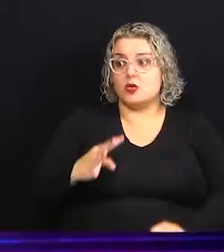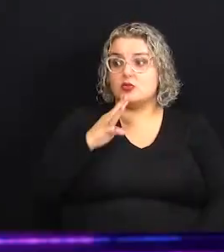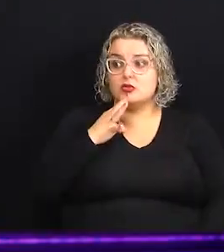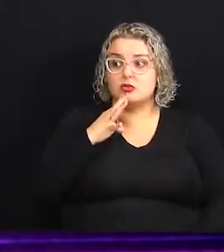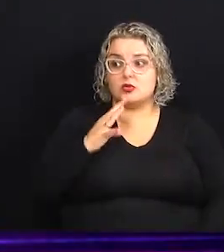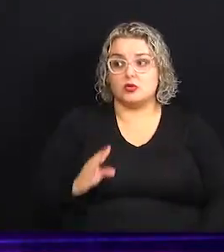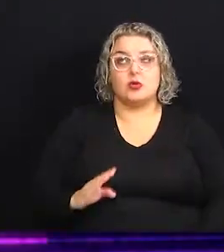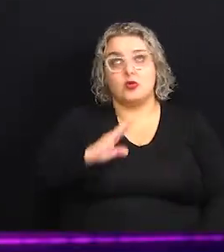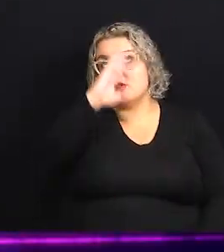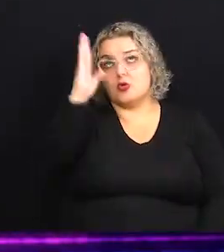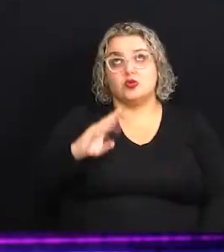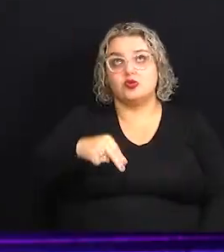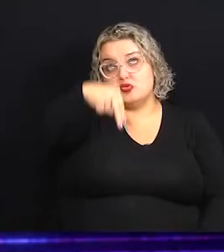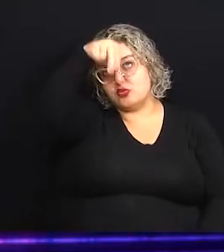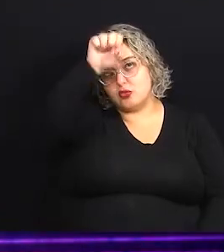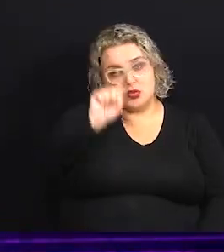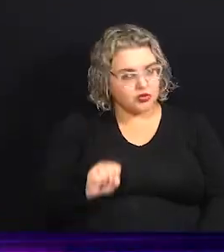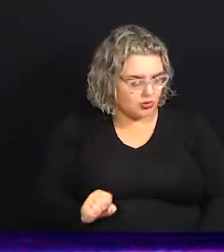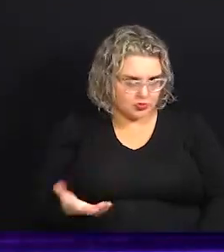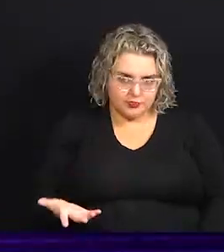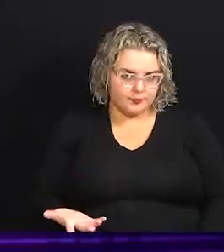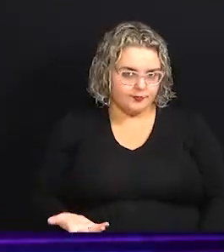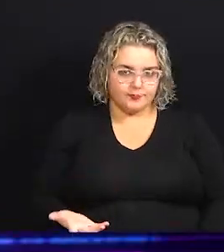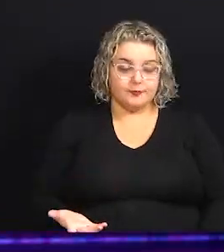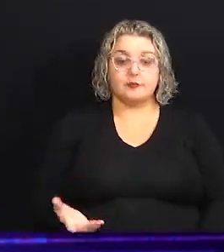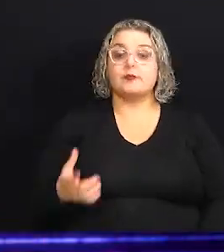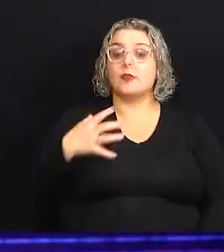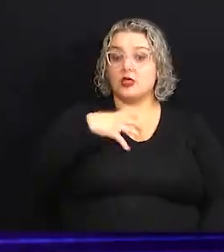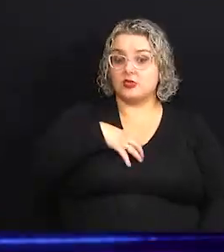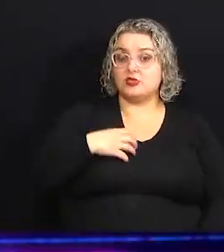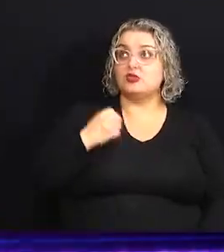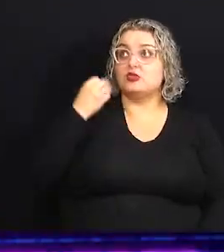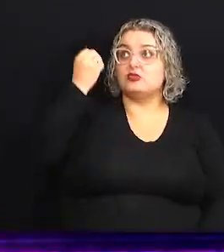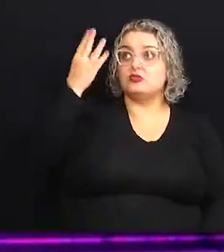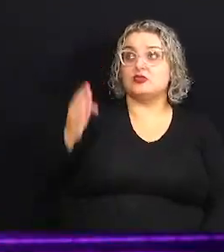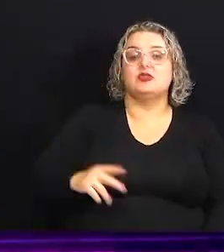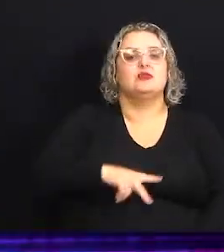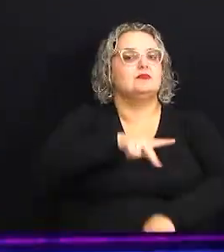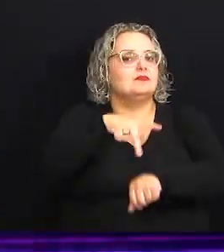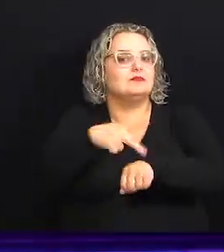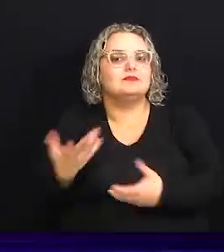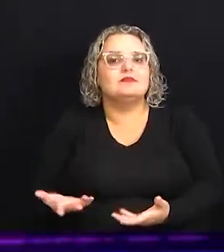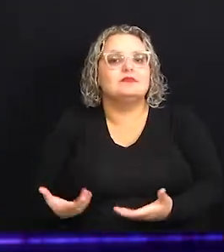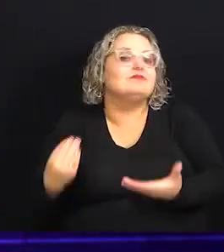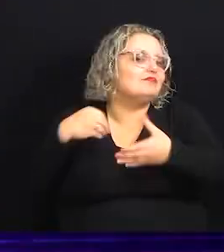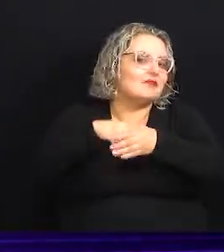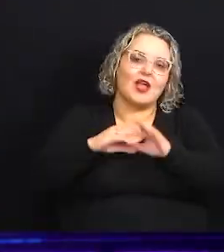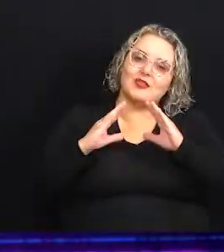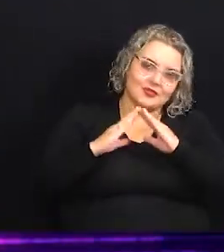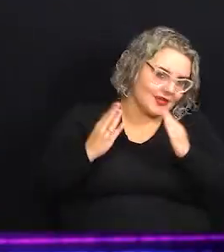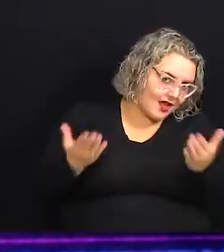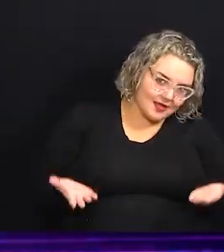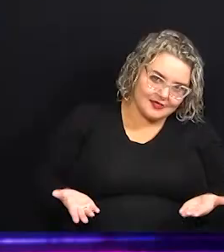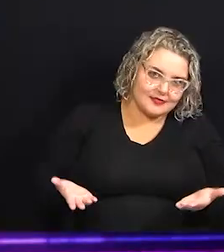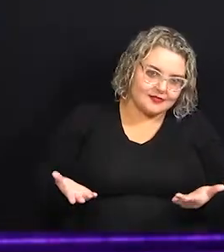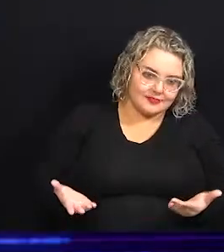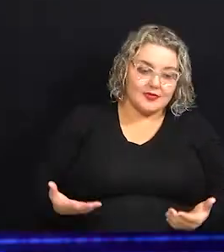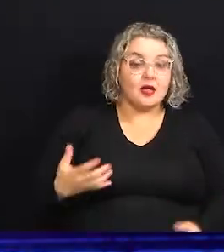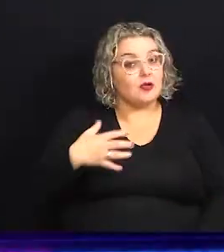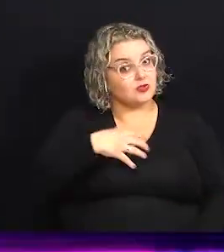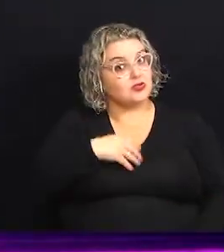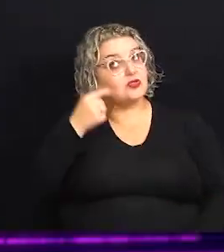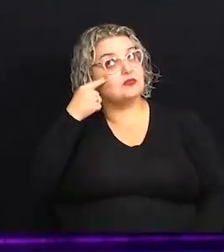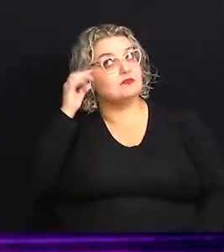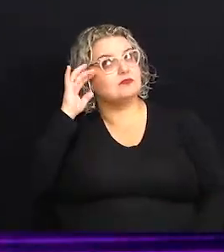Brasil de norte a sul. Então é uma maneira de viajar pelo país sem sair de casa, né? É uma maneira também